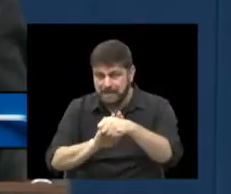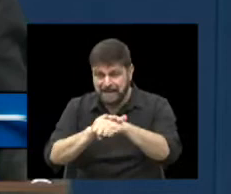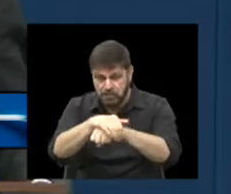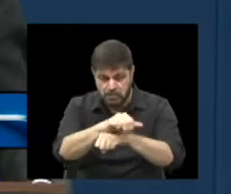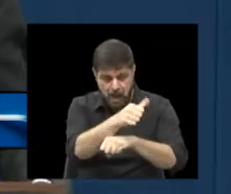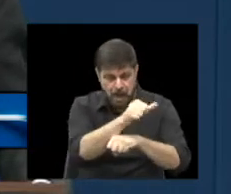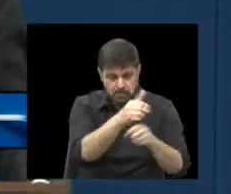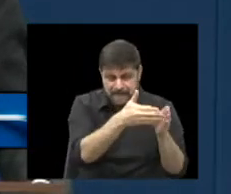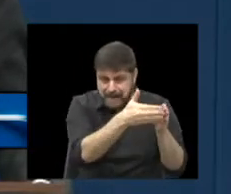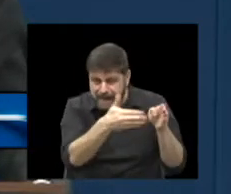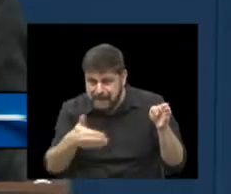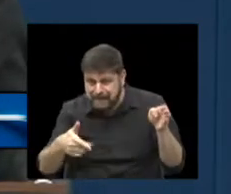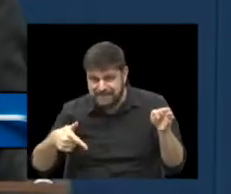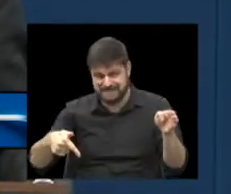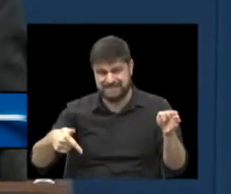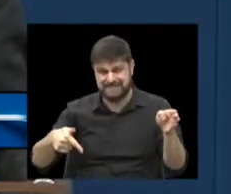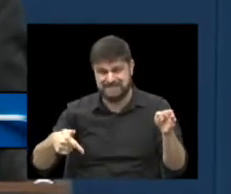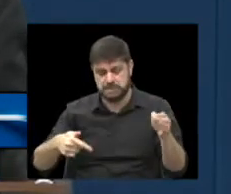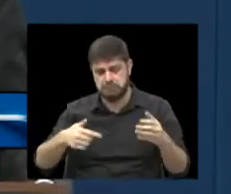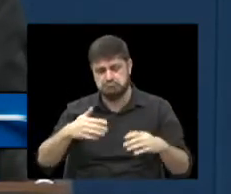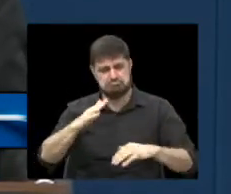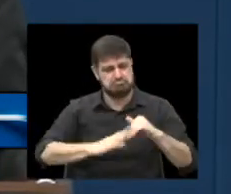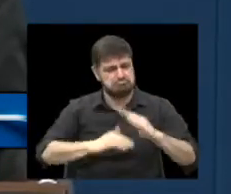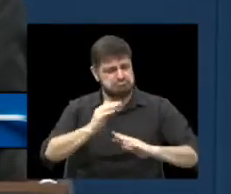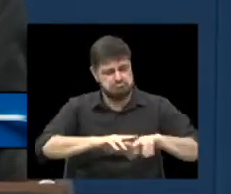às 7 é efetivo, é muito